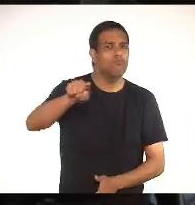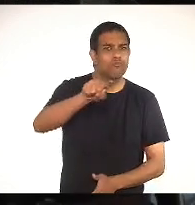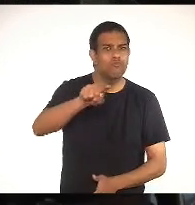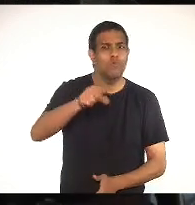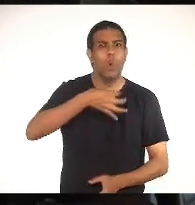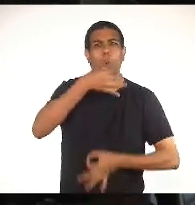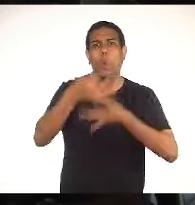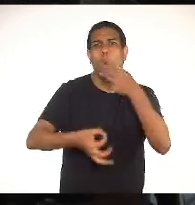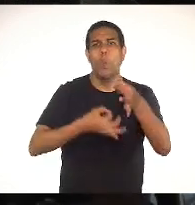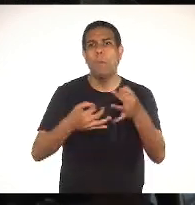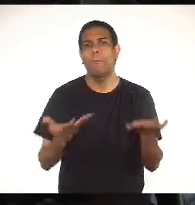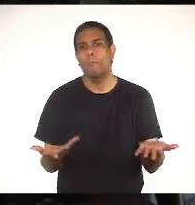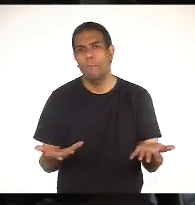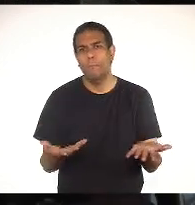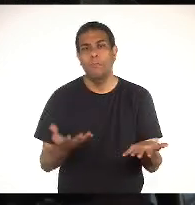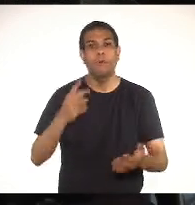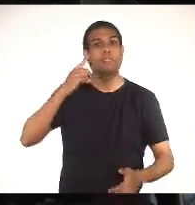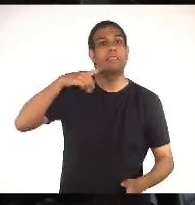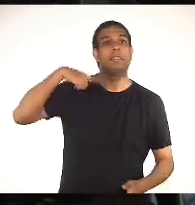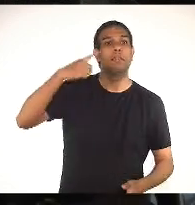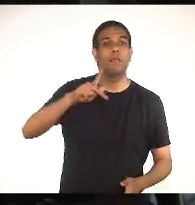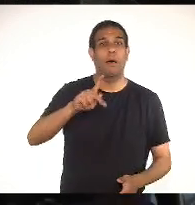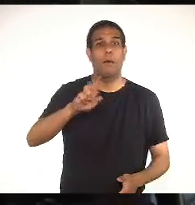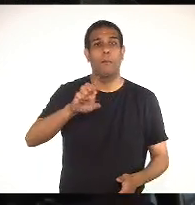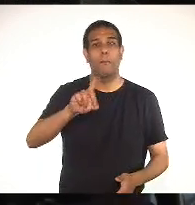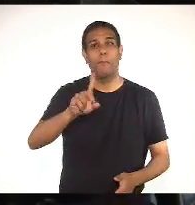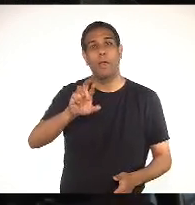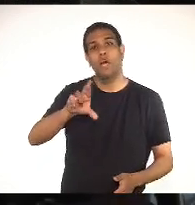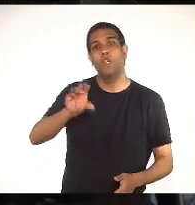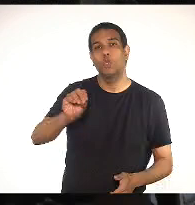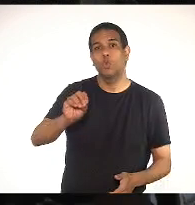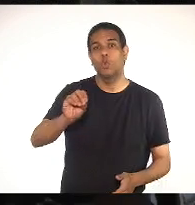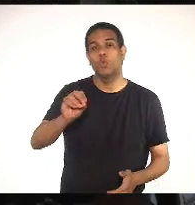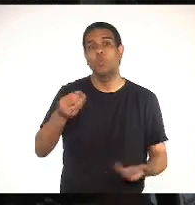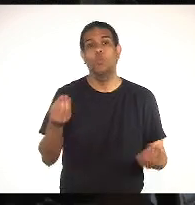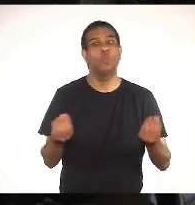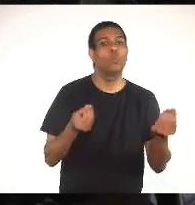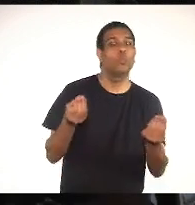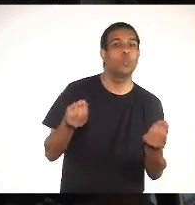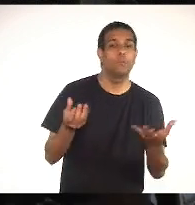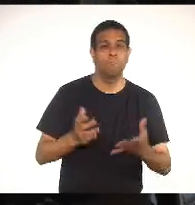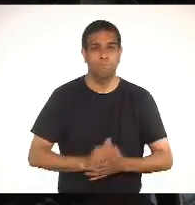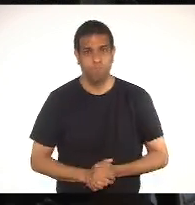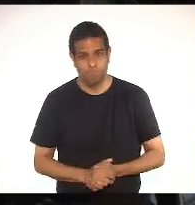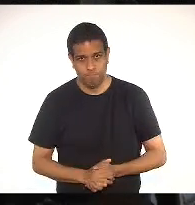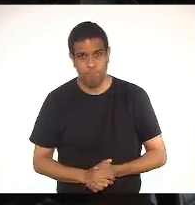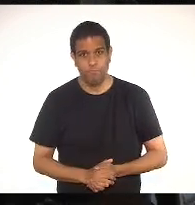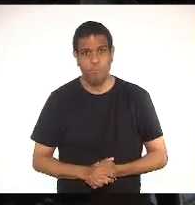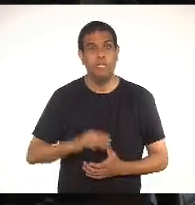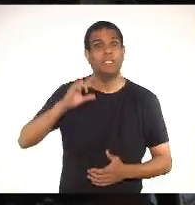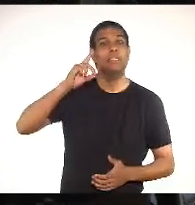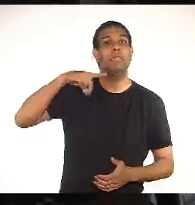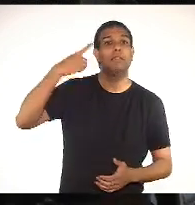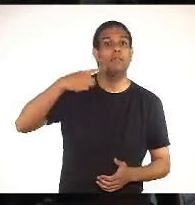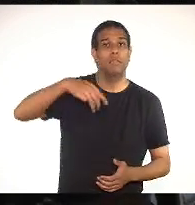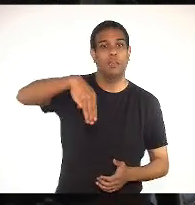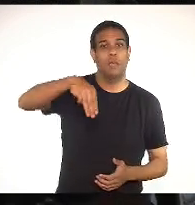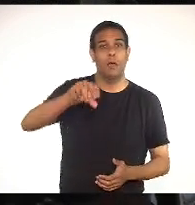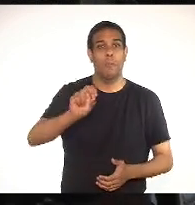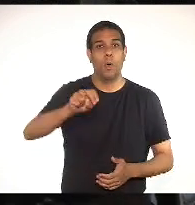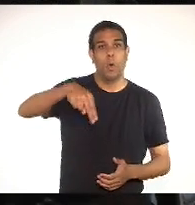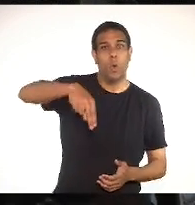Macedo. Deputado Pedro Ricardo. Deputado Pedro Ricardo. Deputada Mônica Francisco.